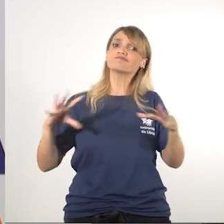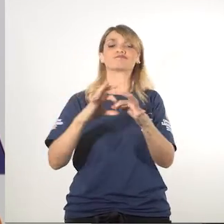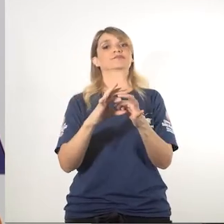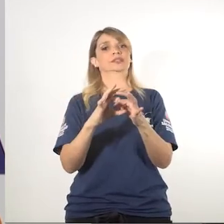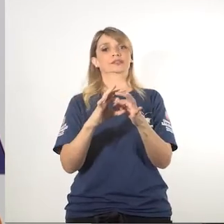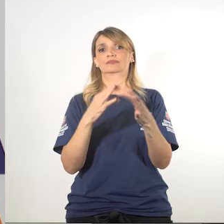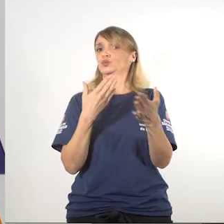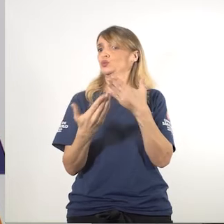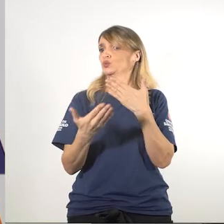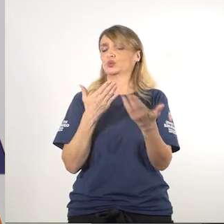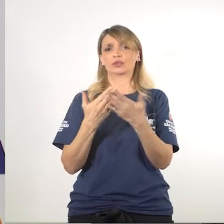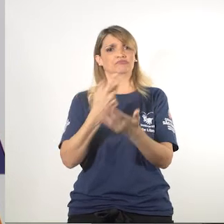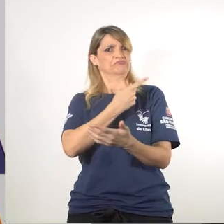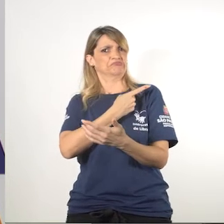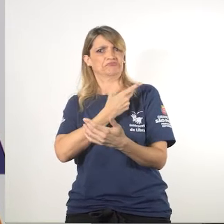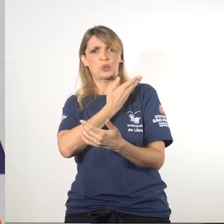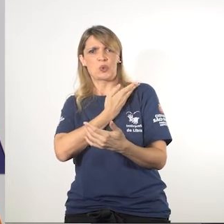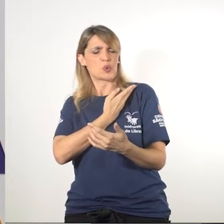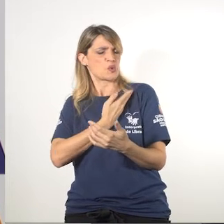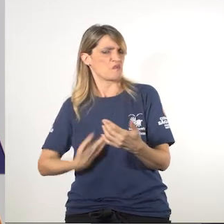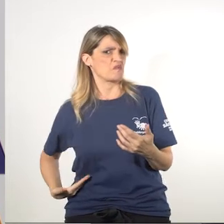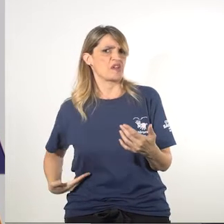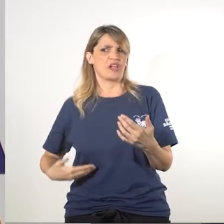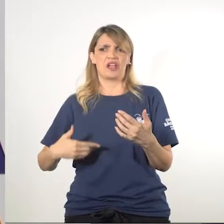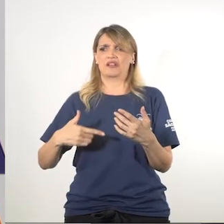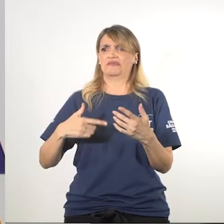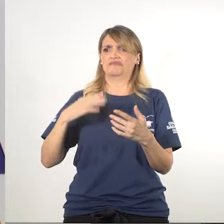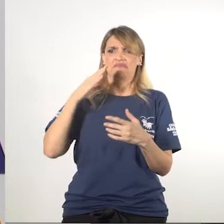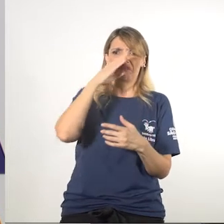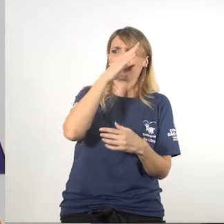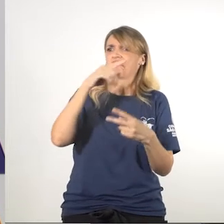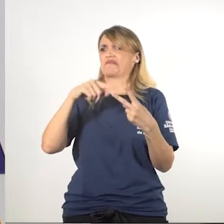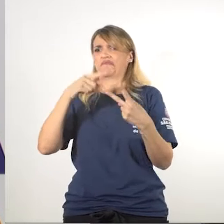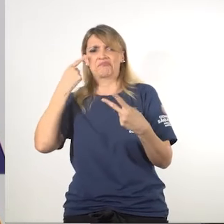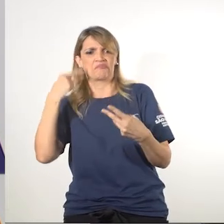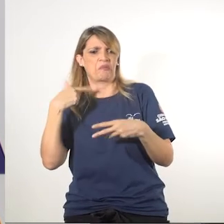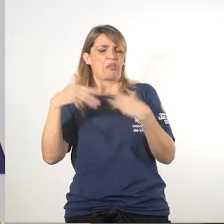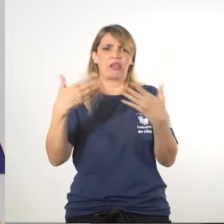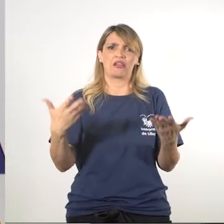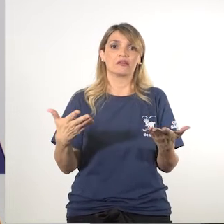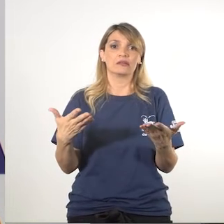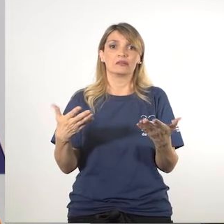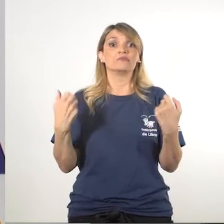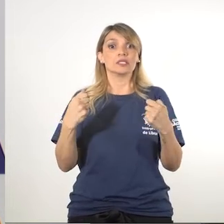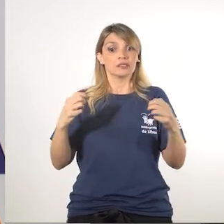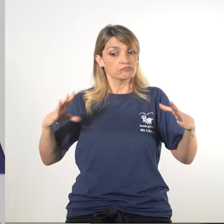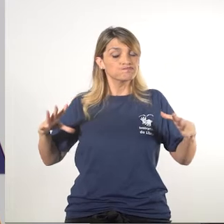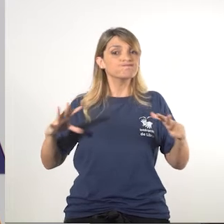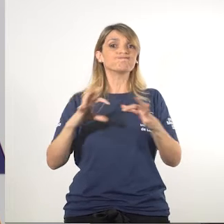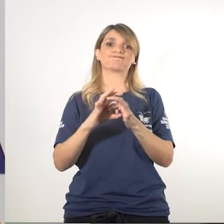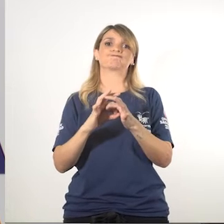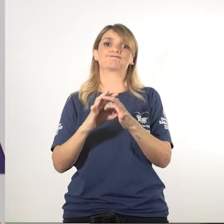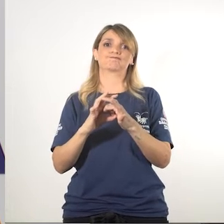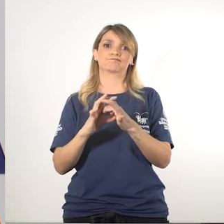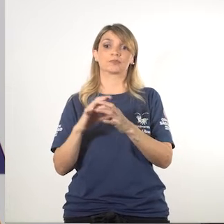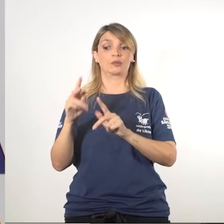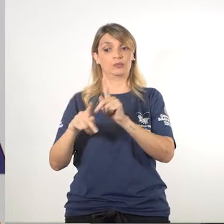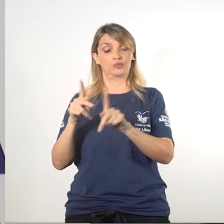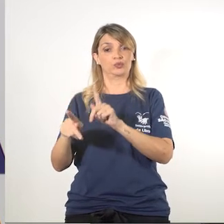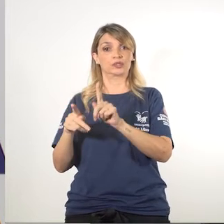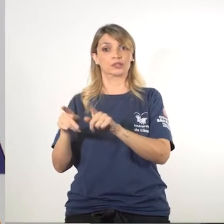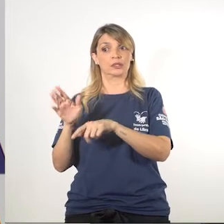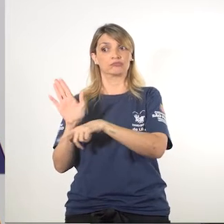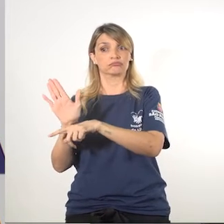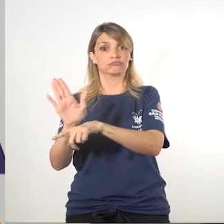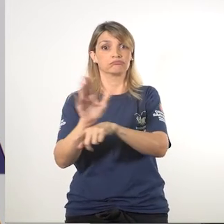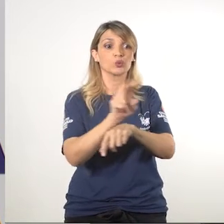está alinhado a B ou C, é um momento de somar esforços para que a gente possa atender a população